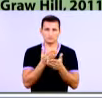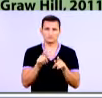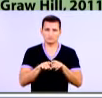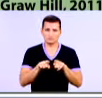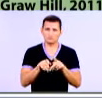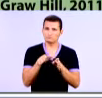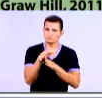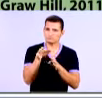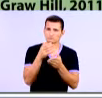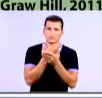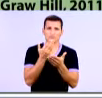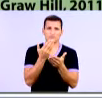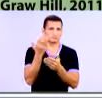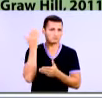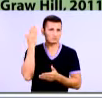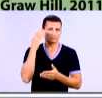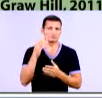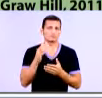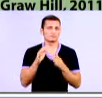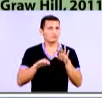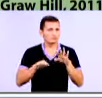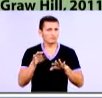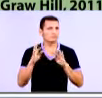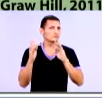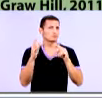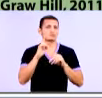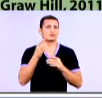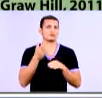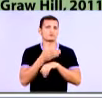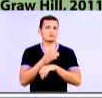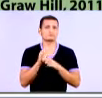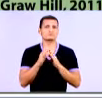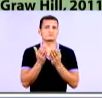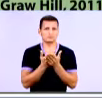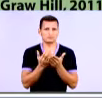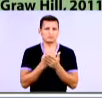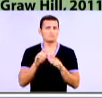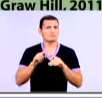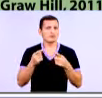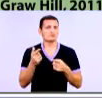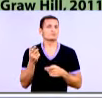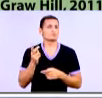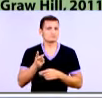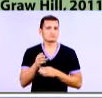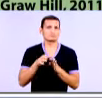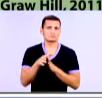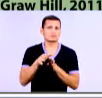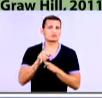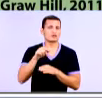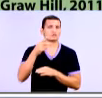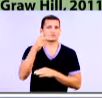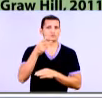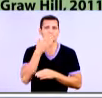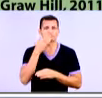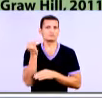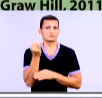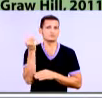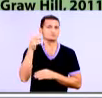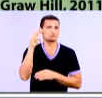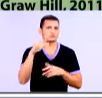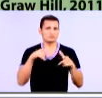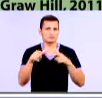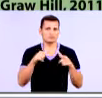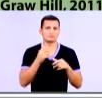né? Talvez nem todos tenham acesso a esses livros, mas eu continuo recomendando. Eu acho que são dois títulos muito importantes para quem trabalha